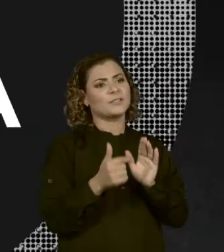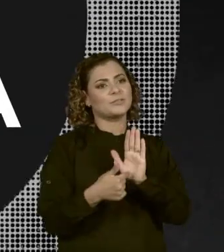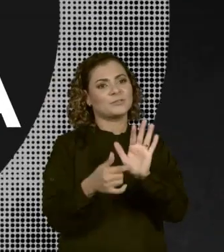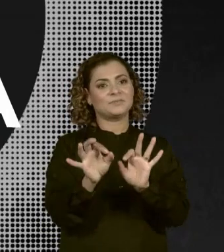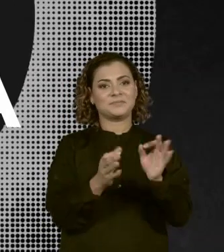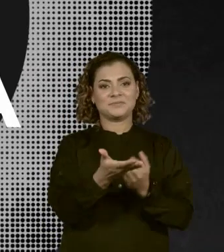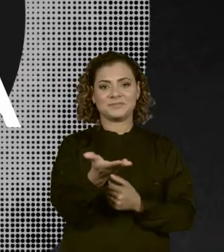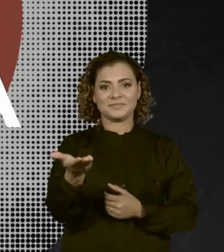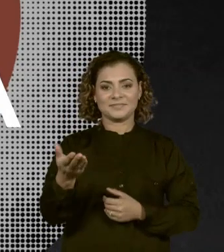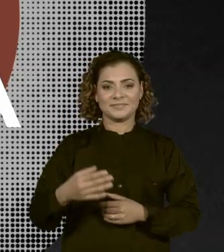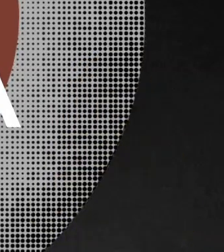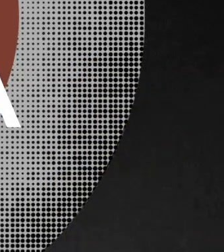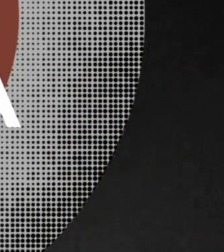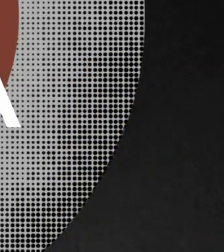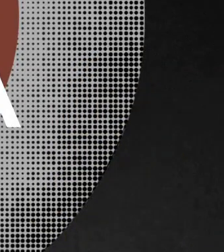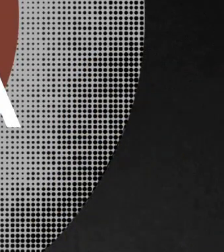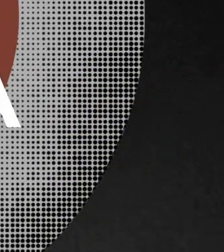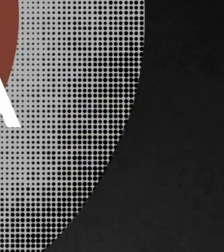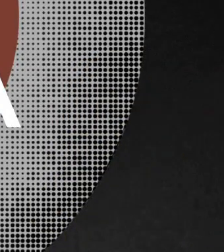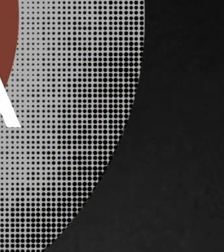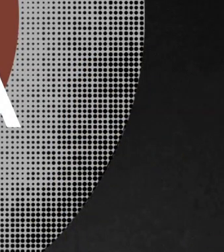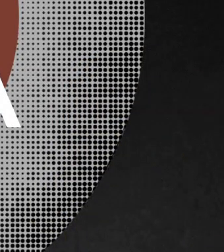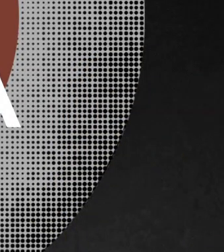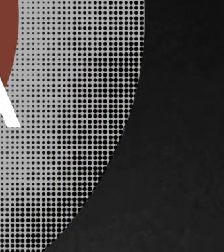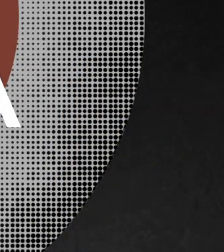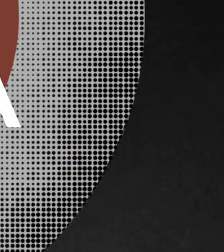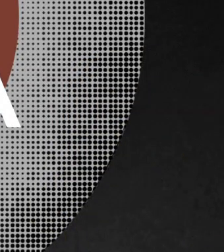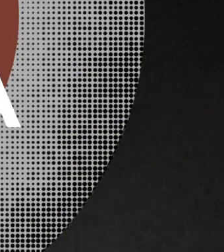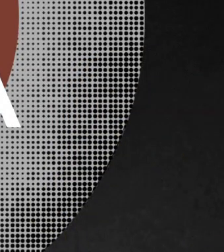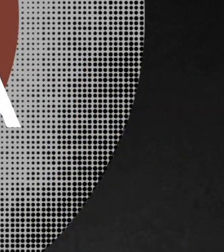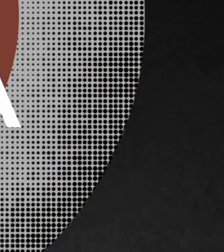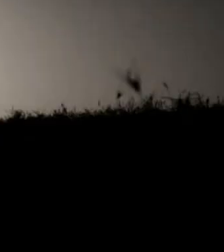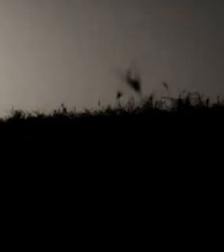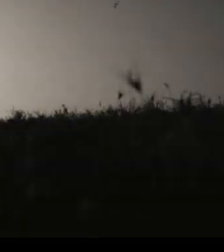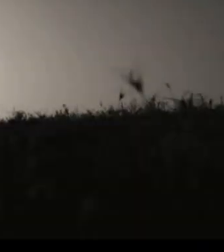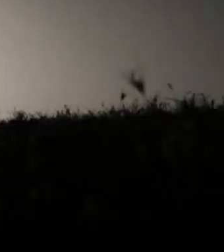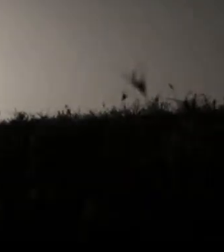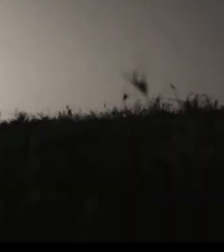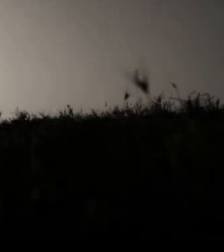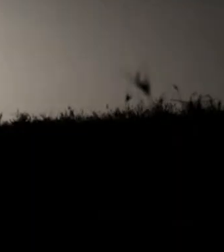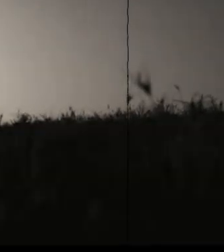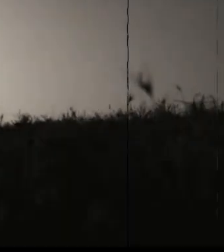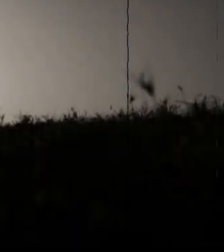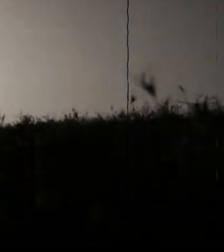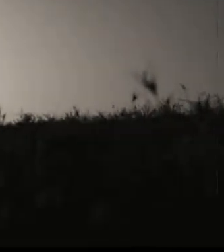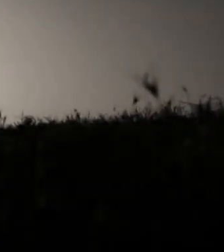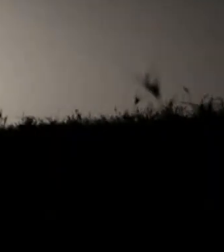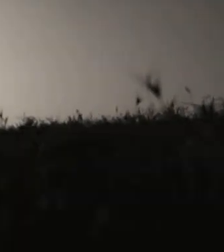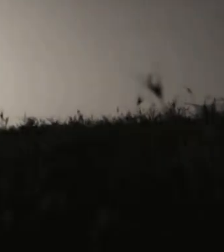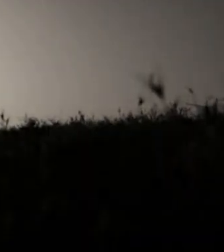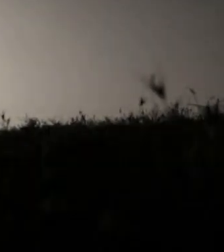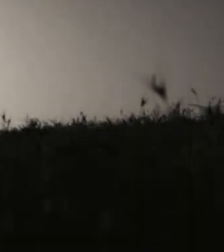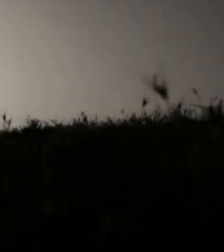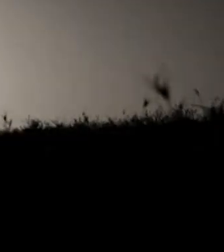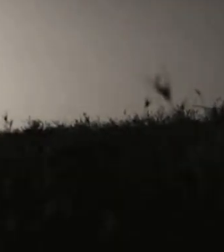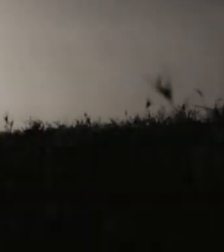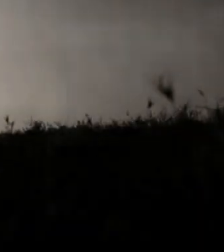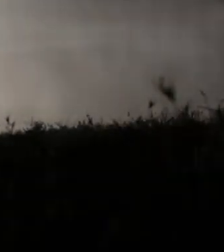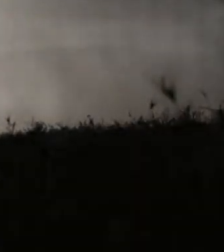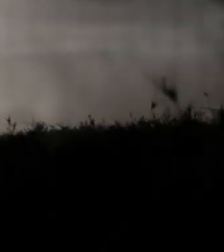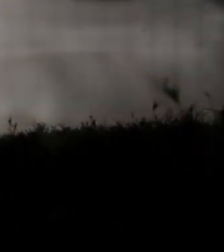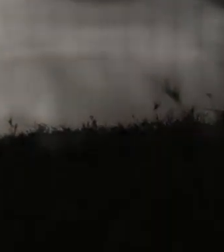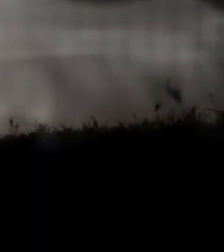Você é carnavalesco também, já trabalhou nesse universo do carnaval. Mas vamos falar um pouquinho desse universo do carnaval. A gente vai mostrar um vídeo que a